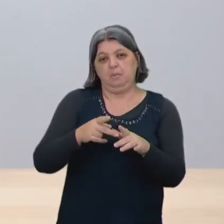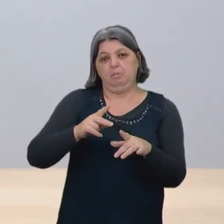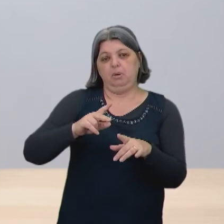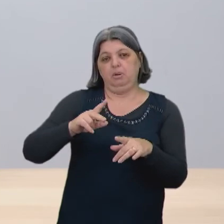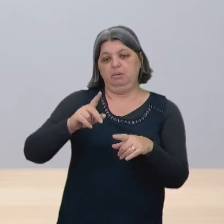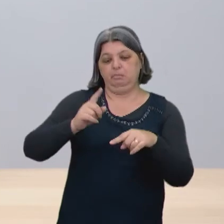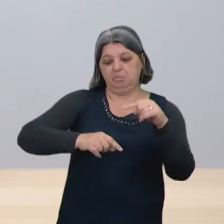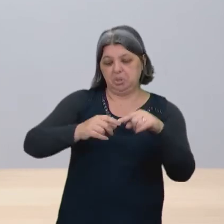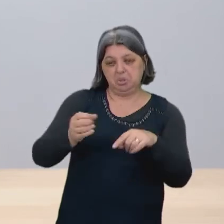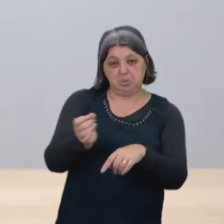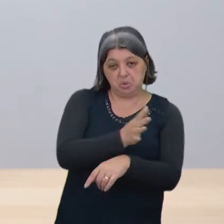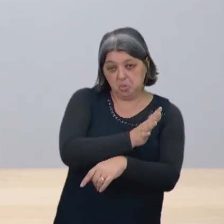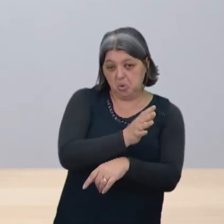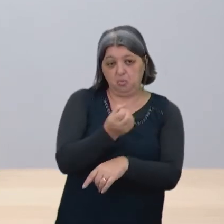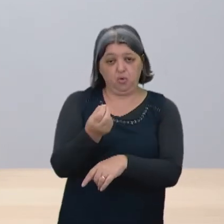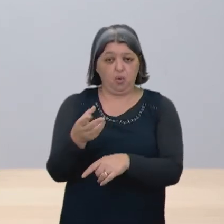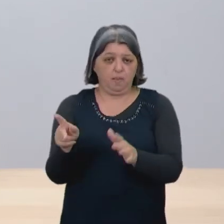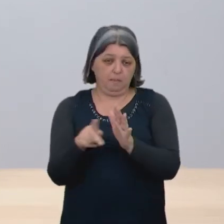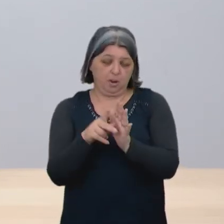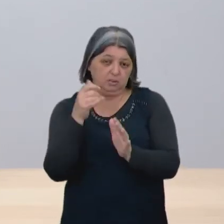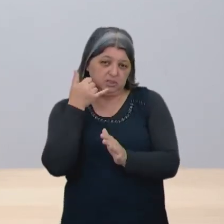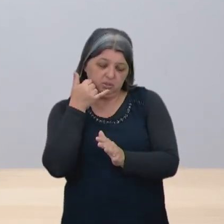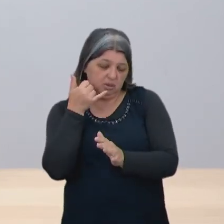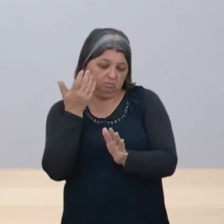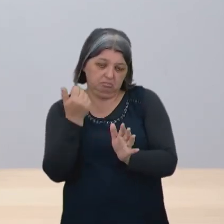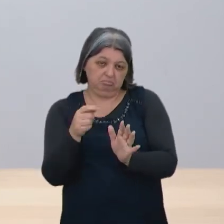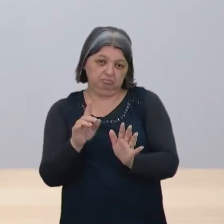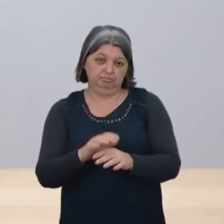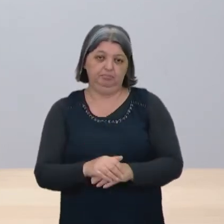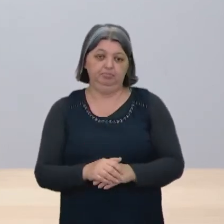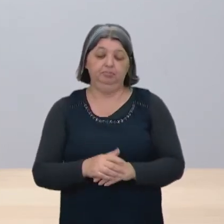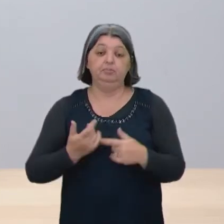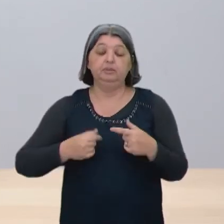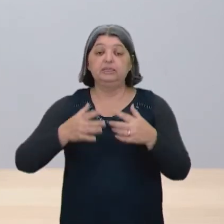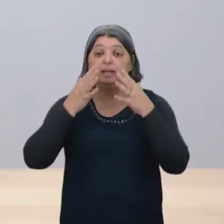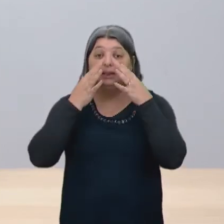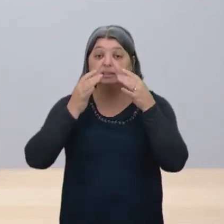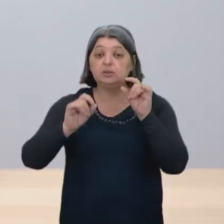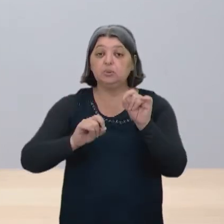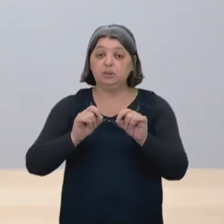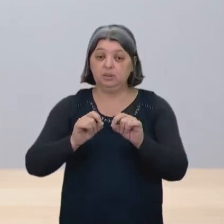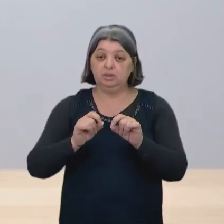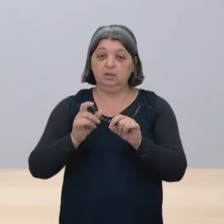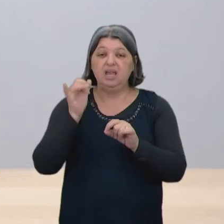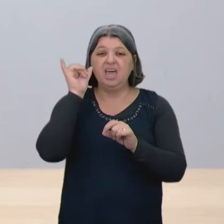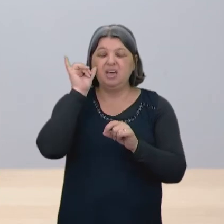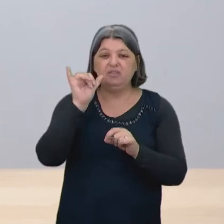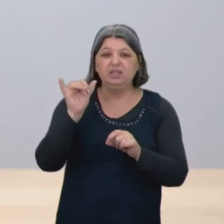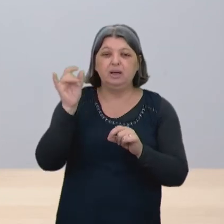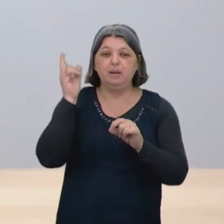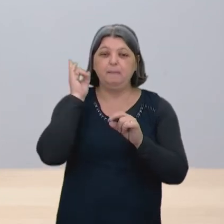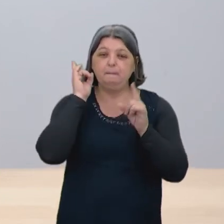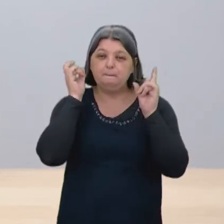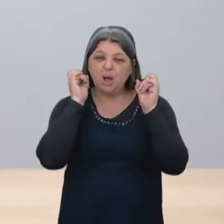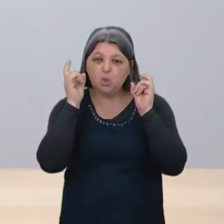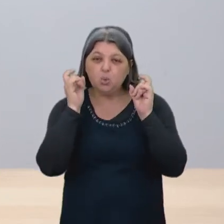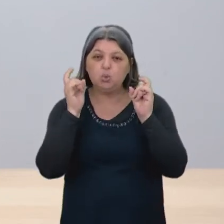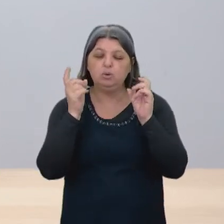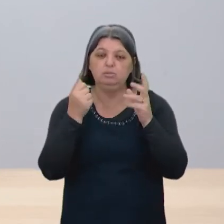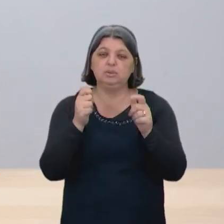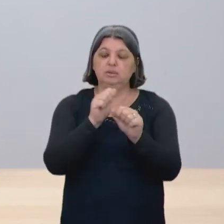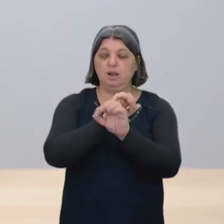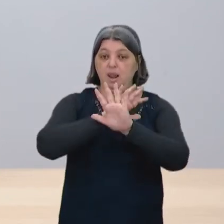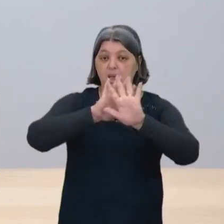mais modesto, um próprio celular, o que você tem que ter atenção é evitar os ruídos, né, tentar ser o mais claro